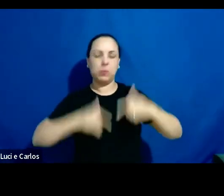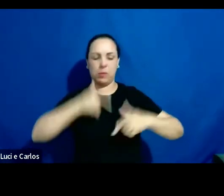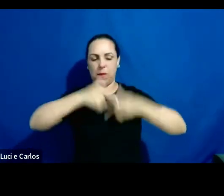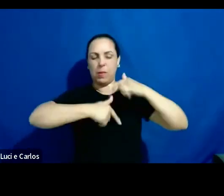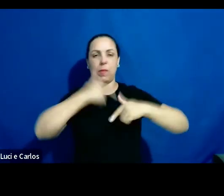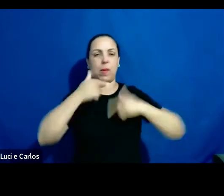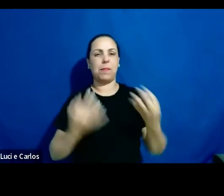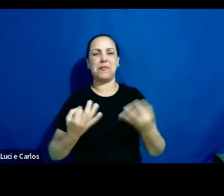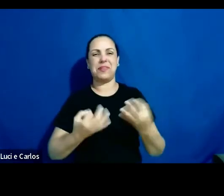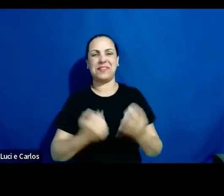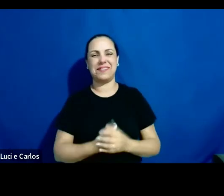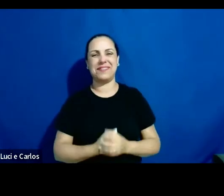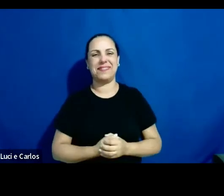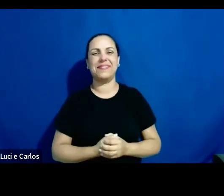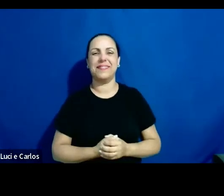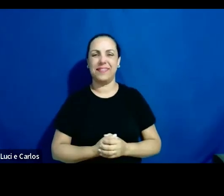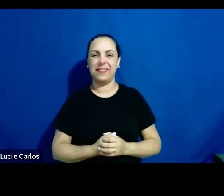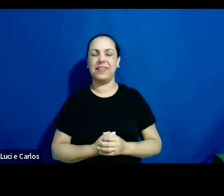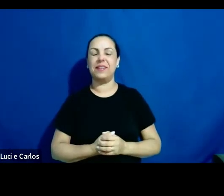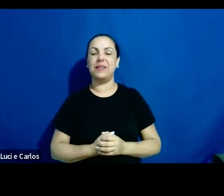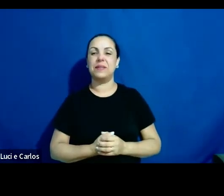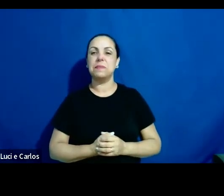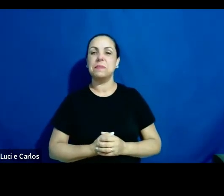pelo nosso corpo.